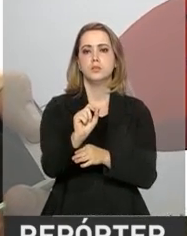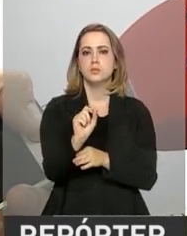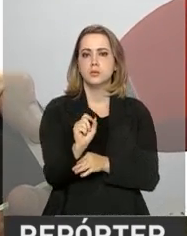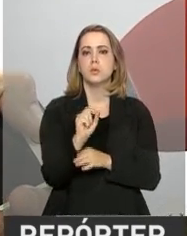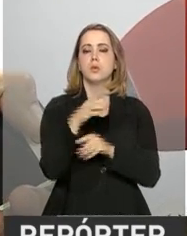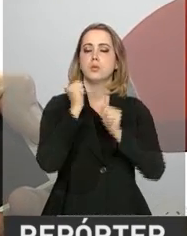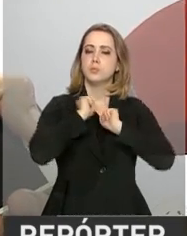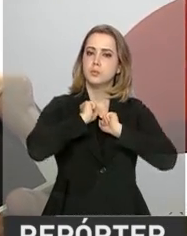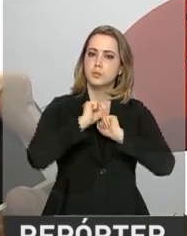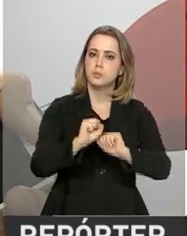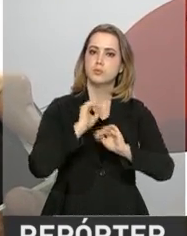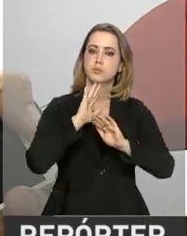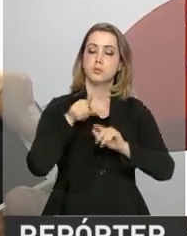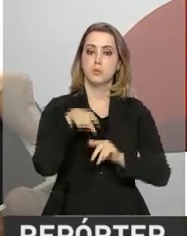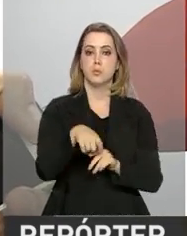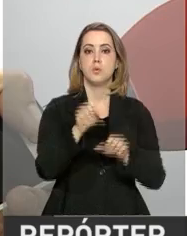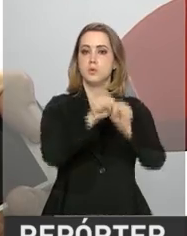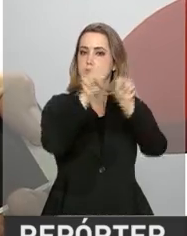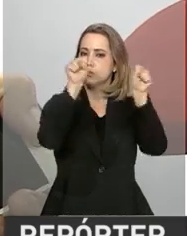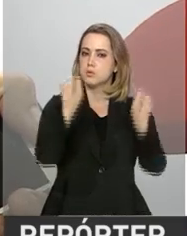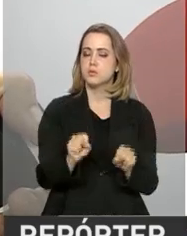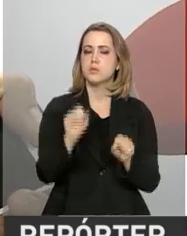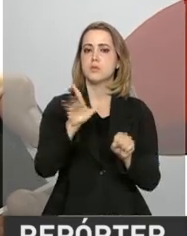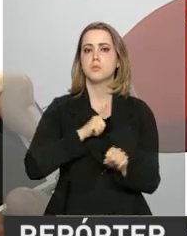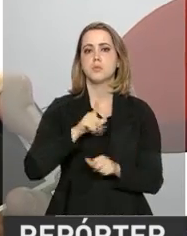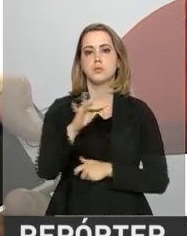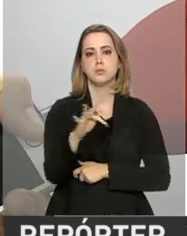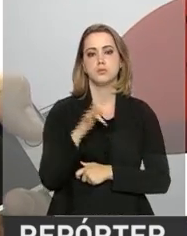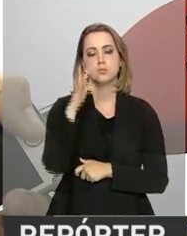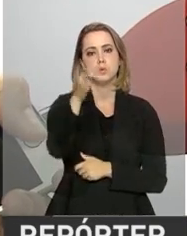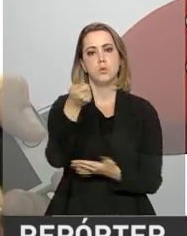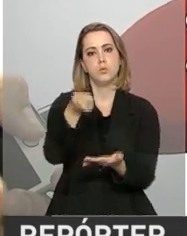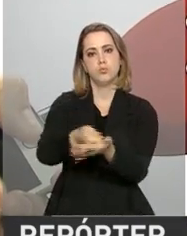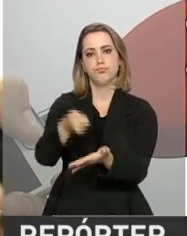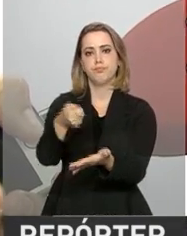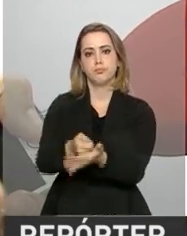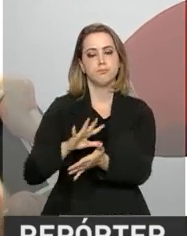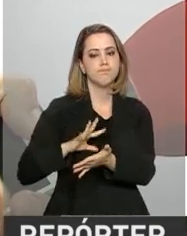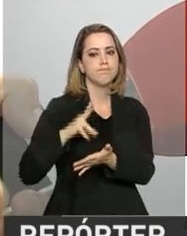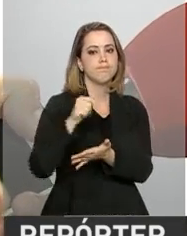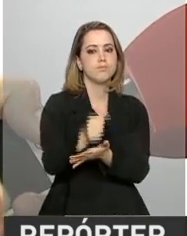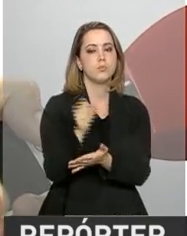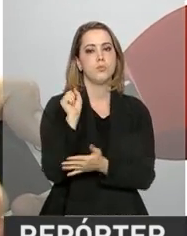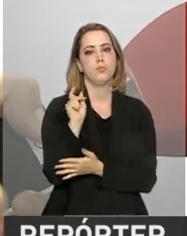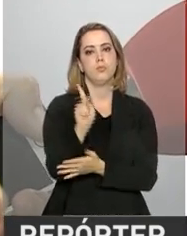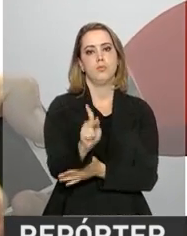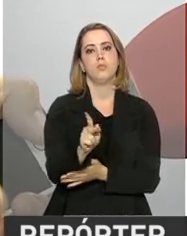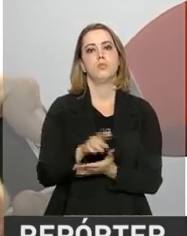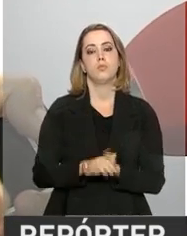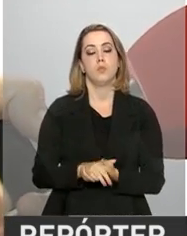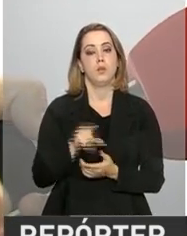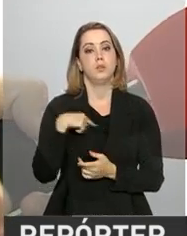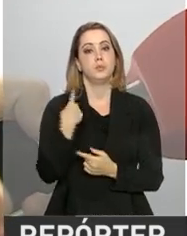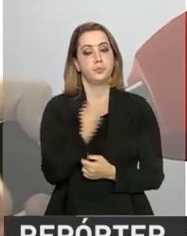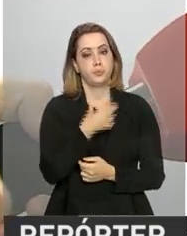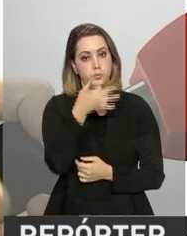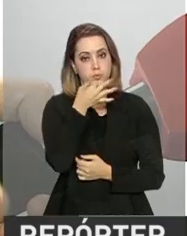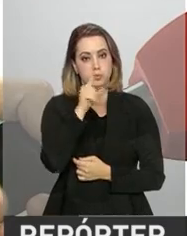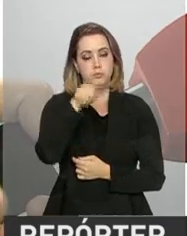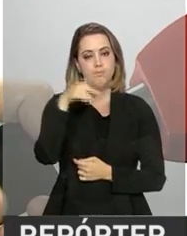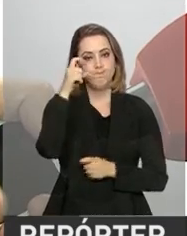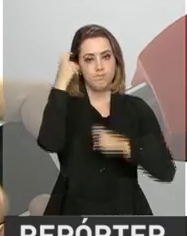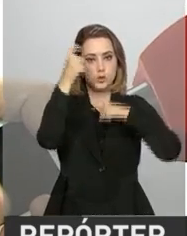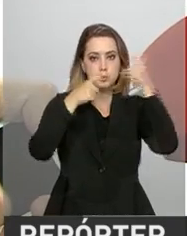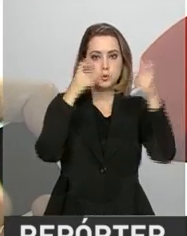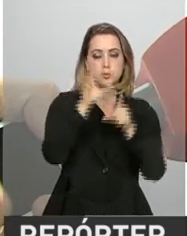a capacidade que esse sistema terá no futuro de cumprir com seus benefícios, cumprir com suas obrigações. Então, acho que essa é a maior